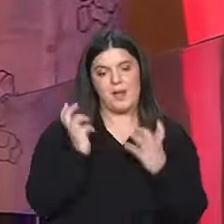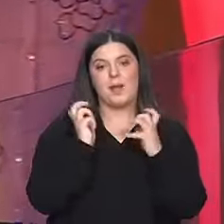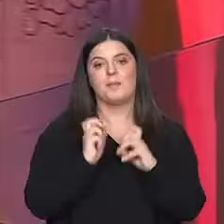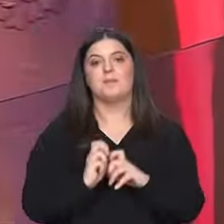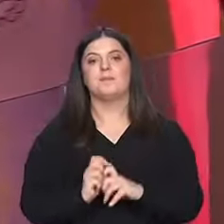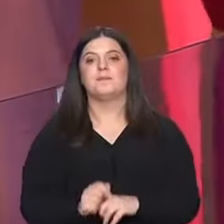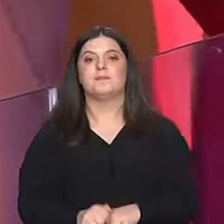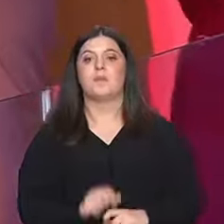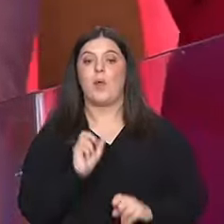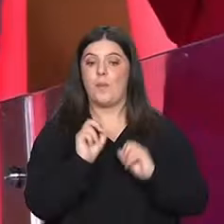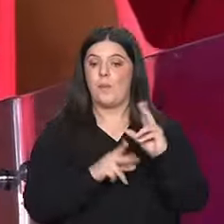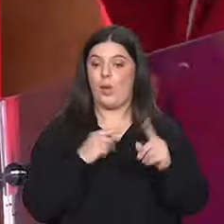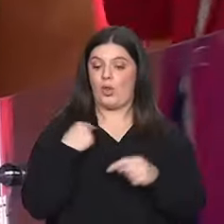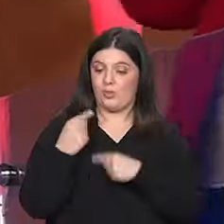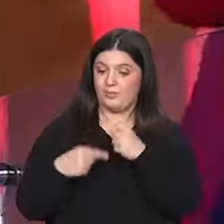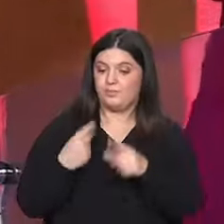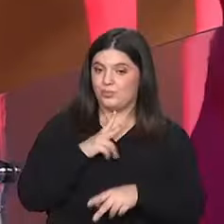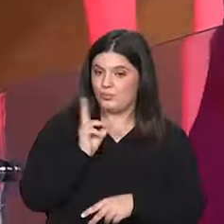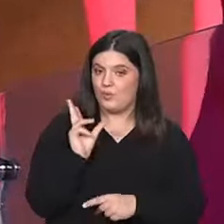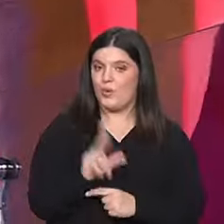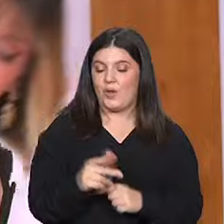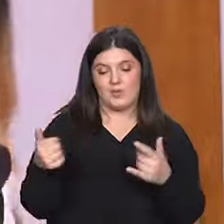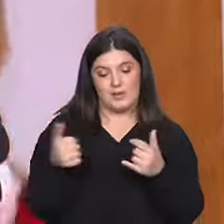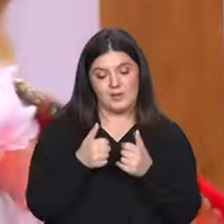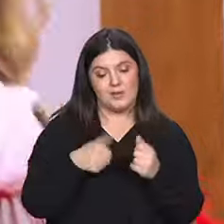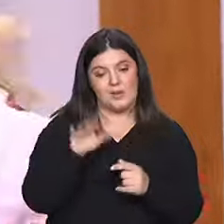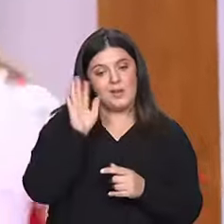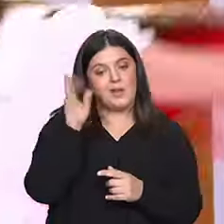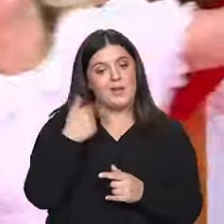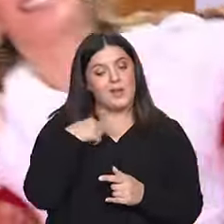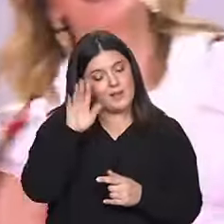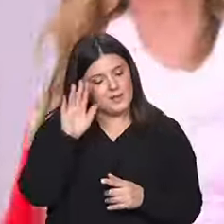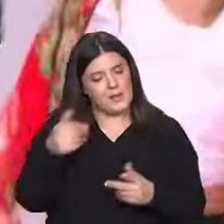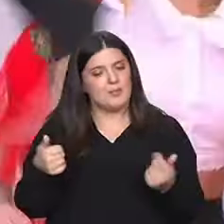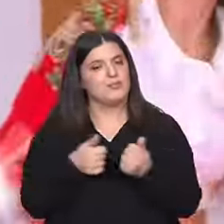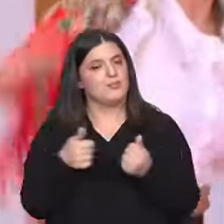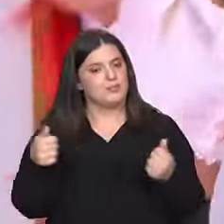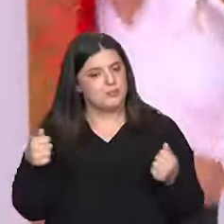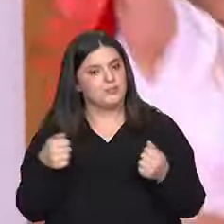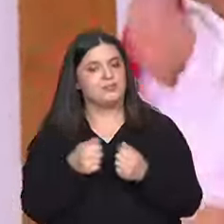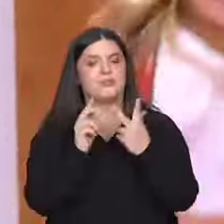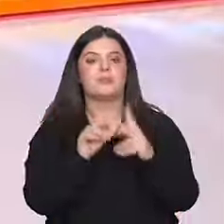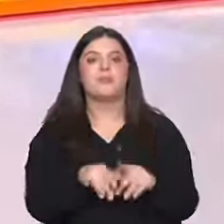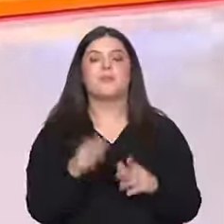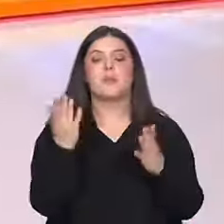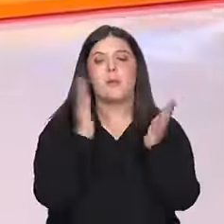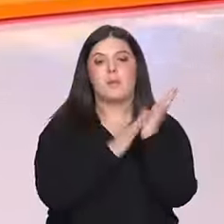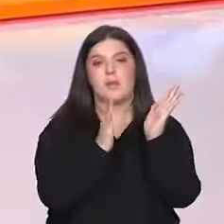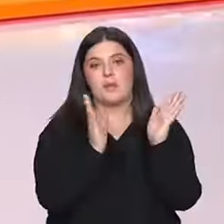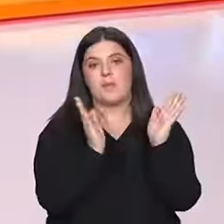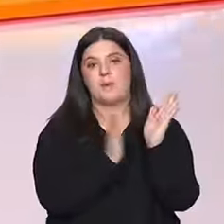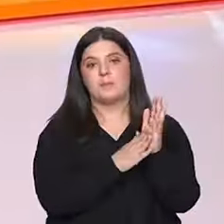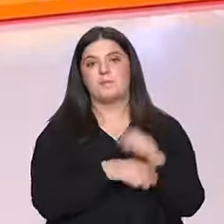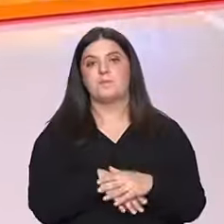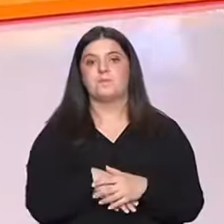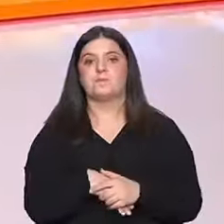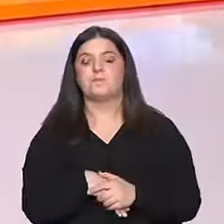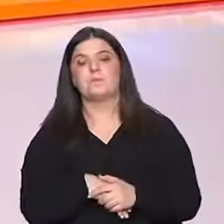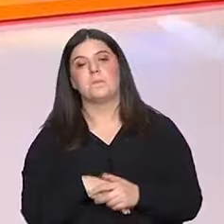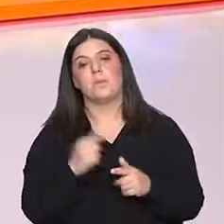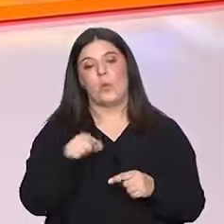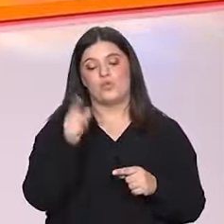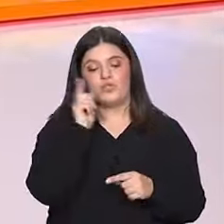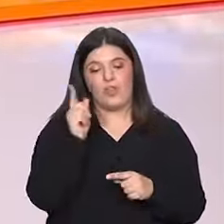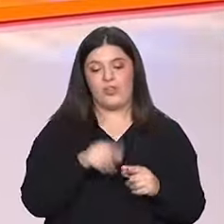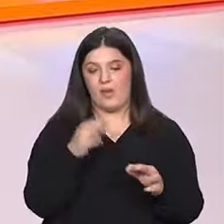a modinha portuguesa no acordeão, só a quem a vai tocar. Bate na palma da mão, é dia